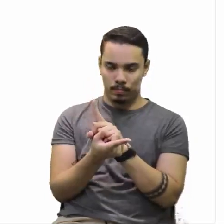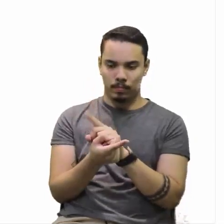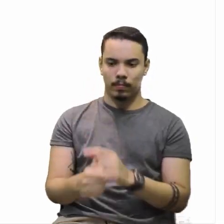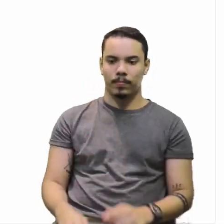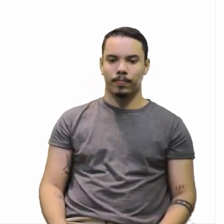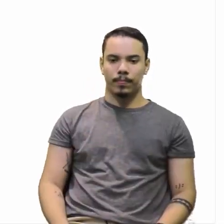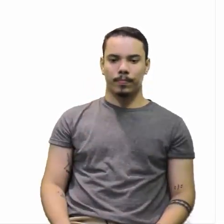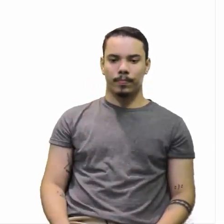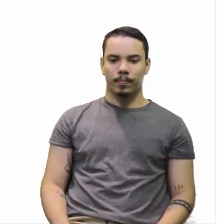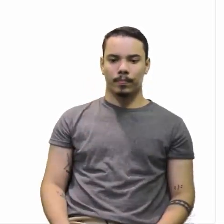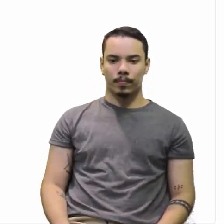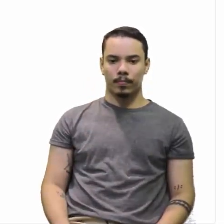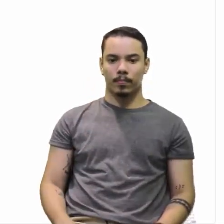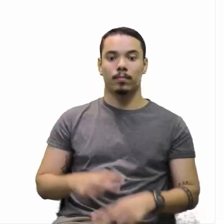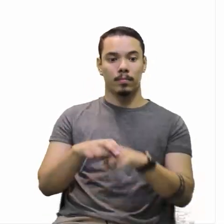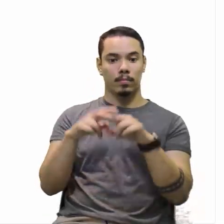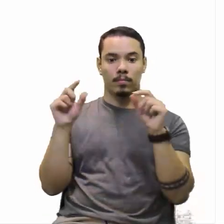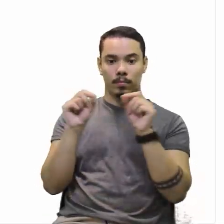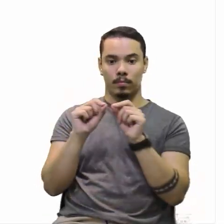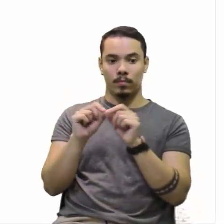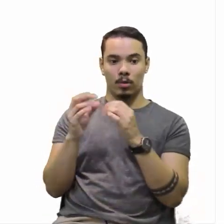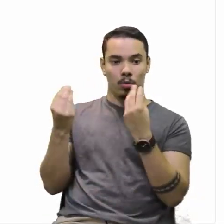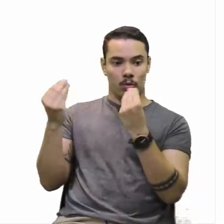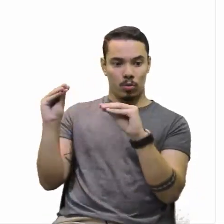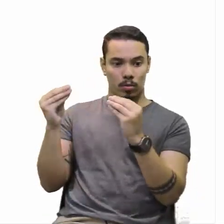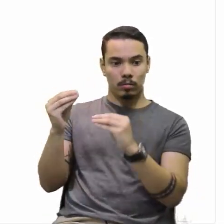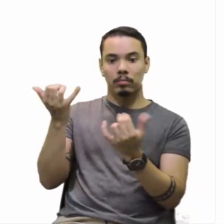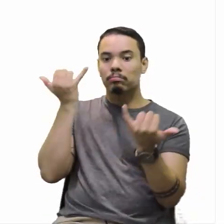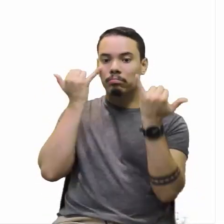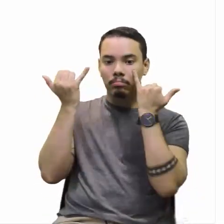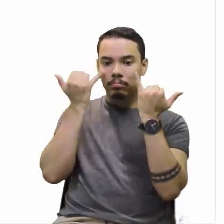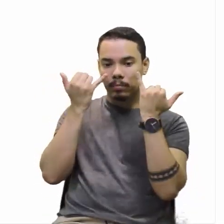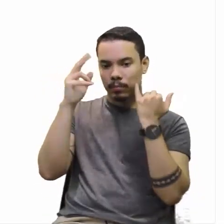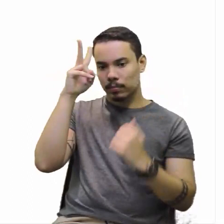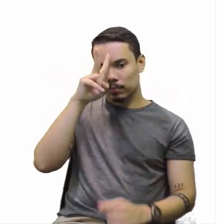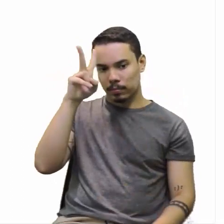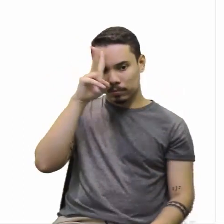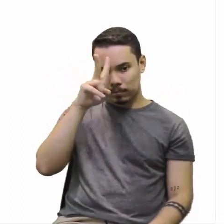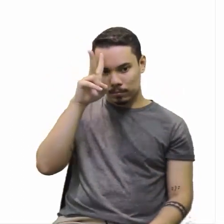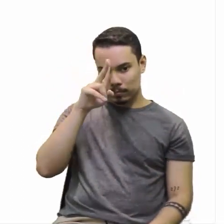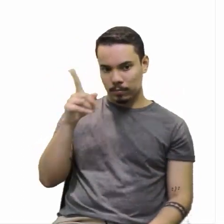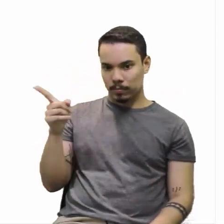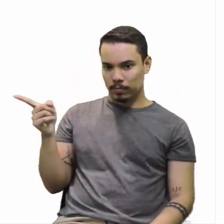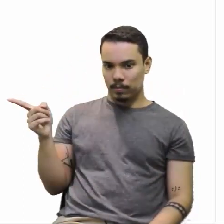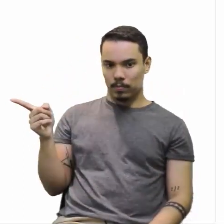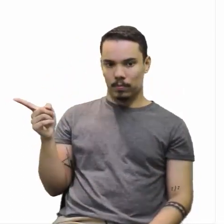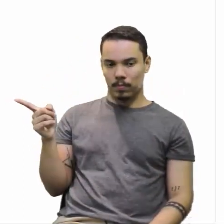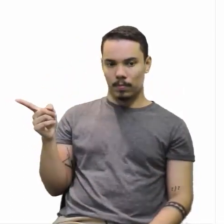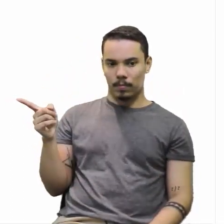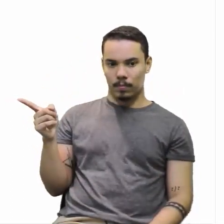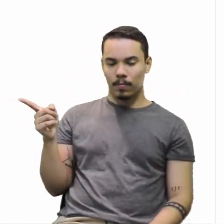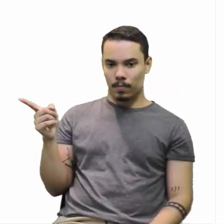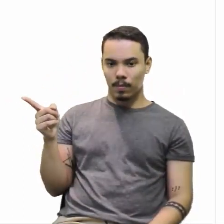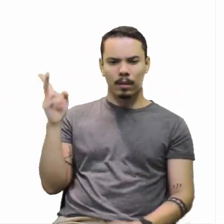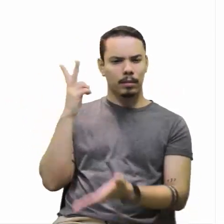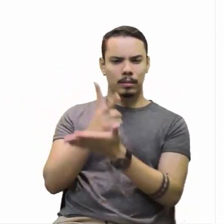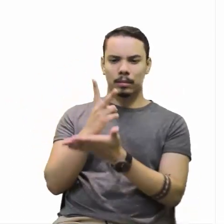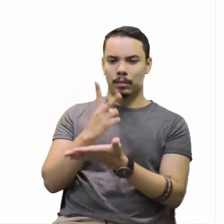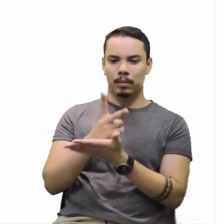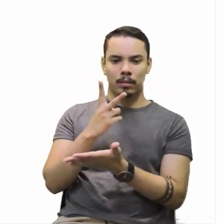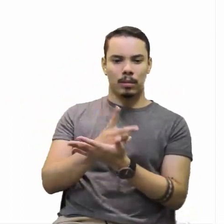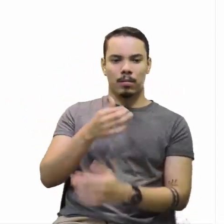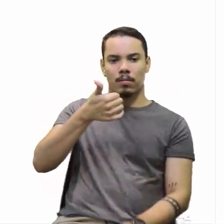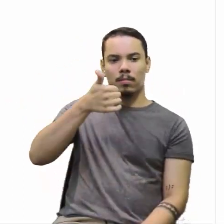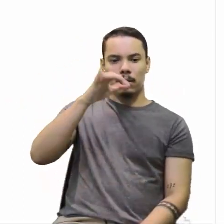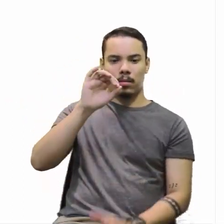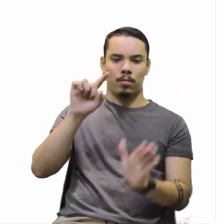bem. ΔΦ, 2 vezes 10 a menos 2, lembrando que quando você pega de 0 a 2 dá 2, mas esse 10 a menos 2 já estava aqui no